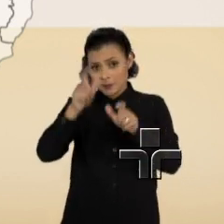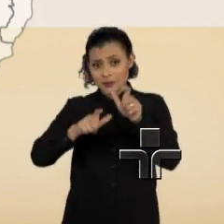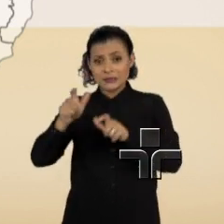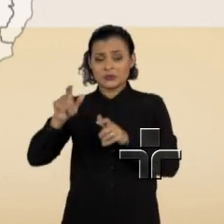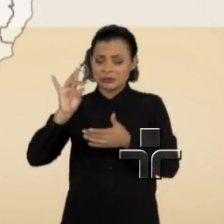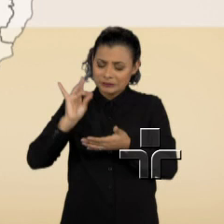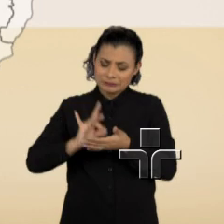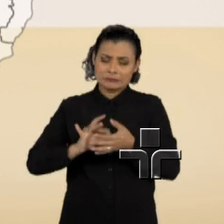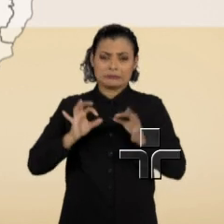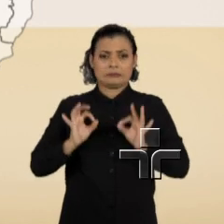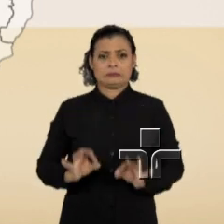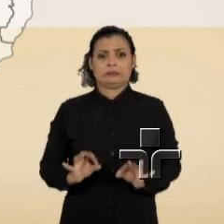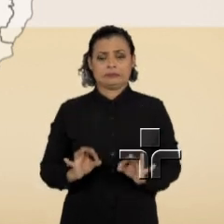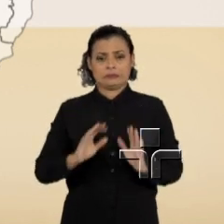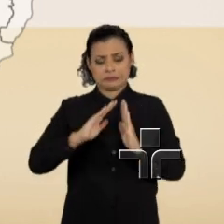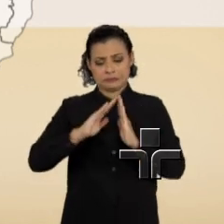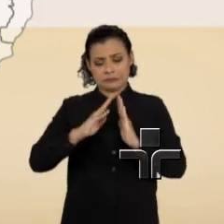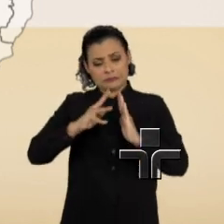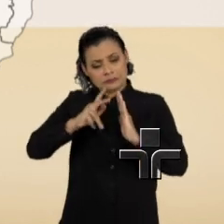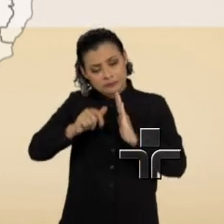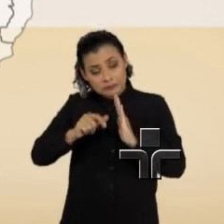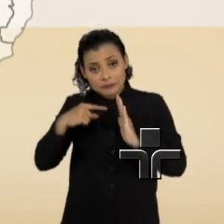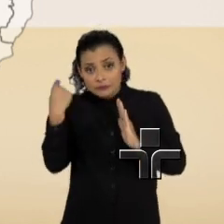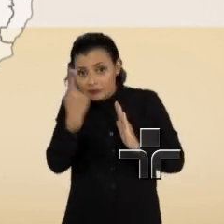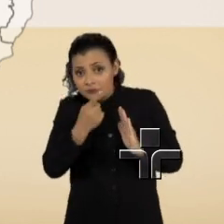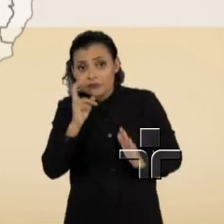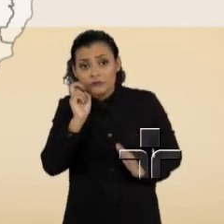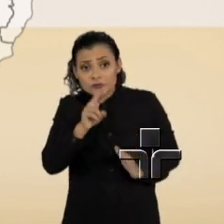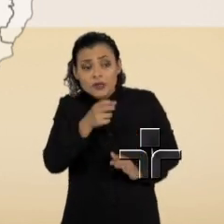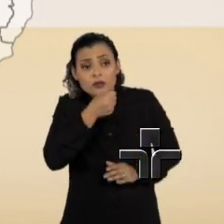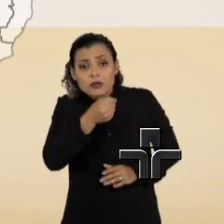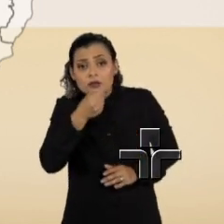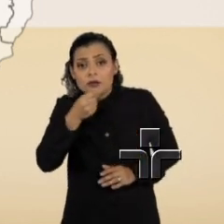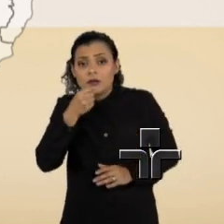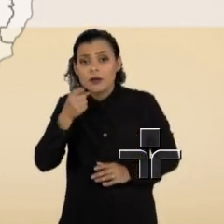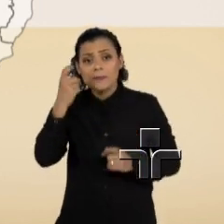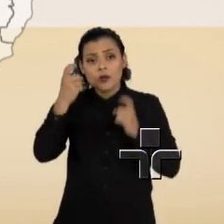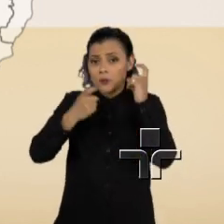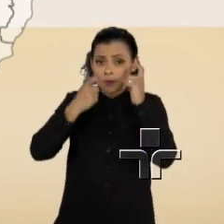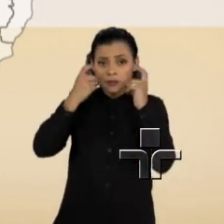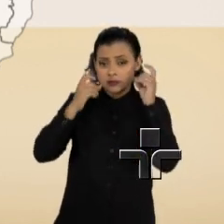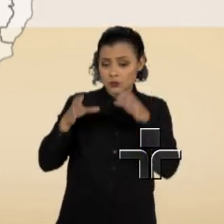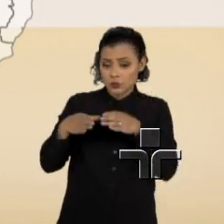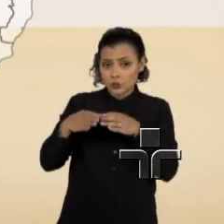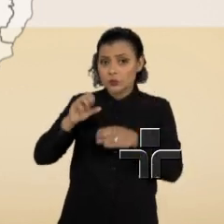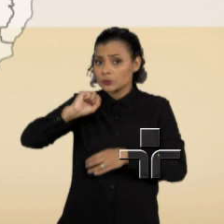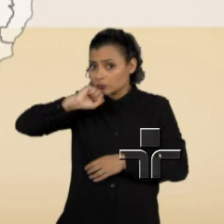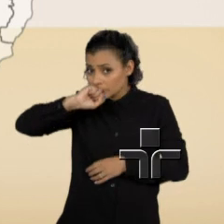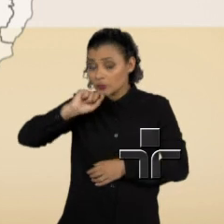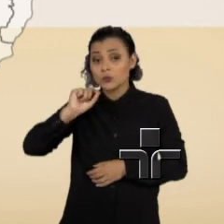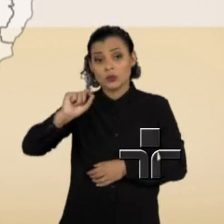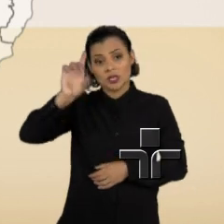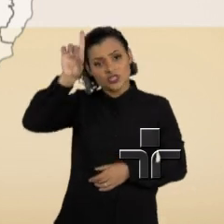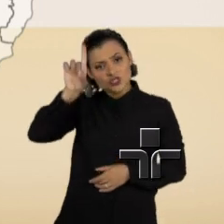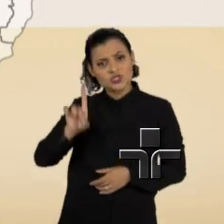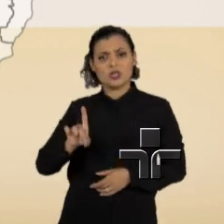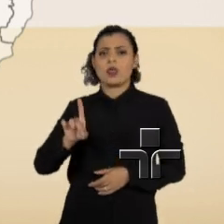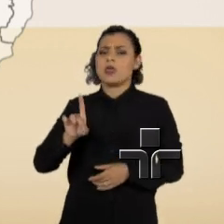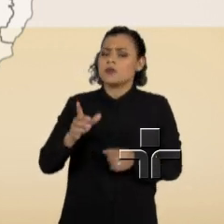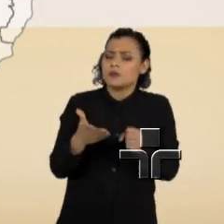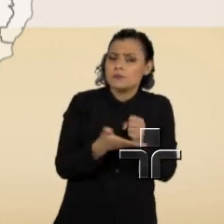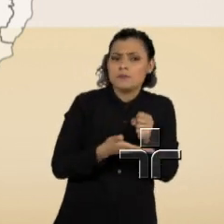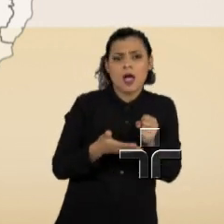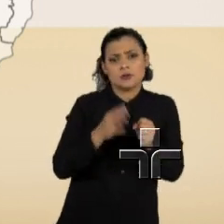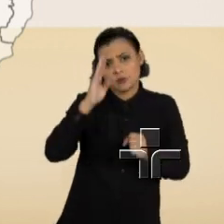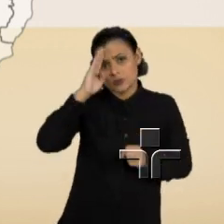concretas. Como ouvimos na reportagem anterior, a preocupação do Sínodo é também com os direitos fundamentais